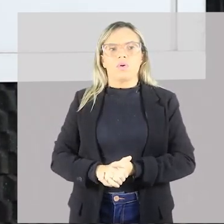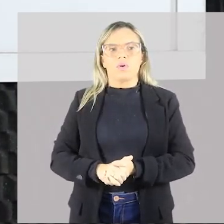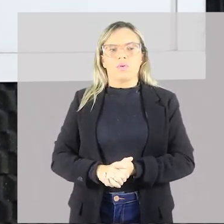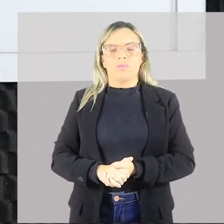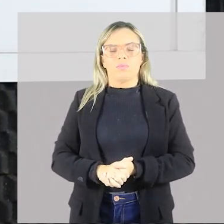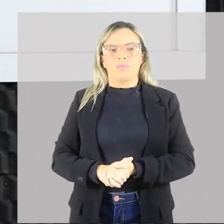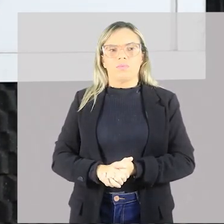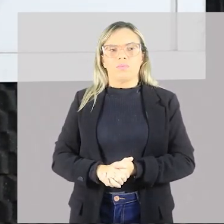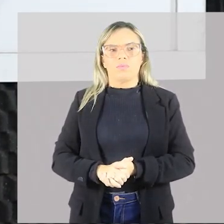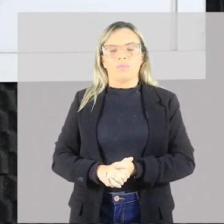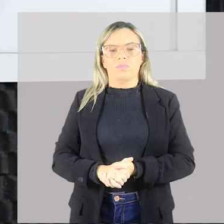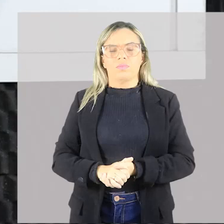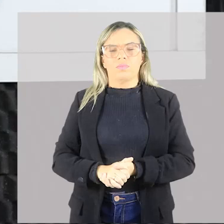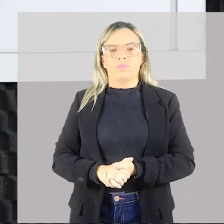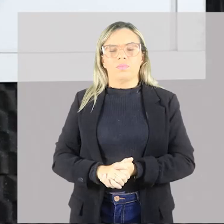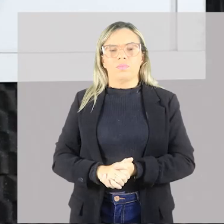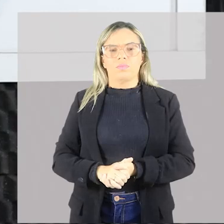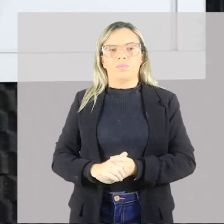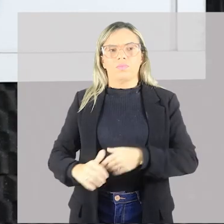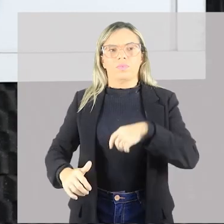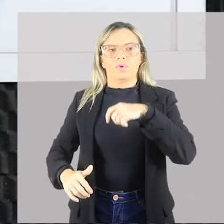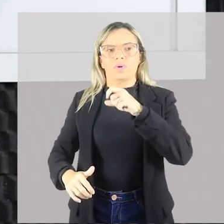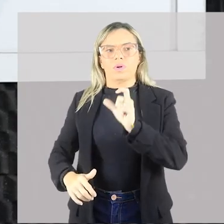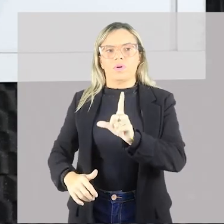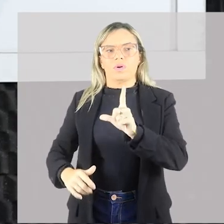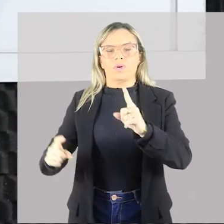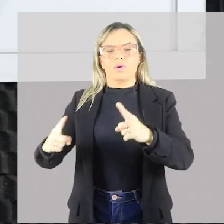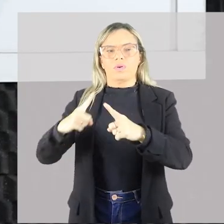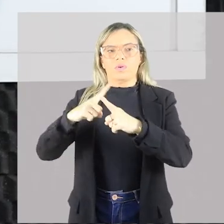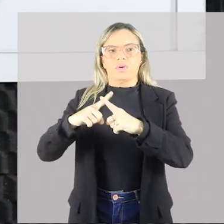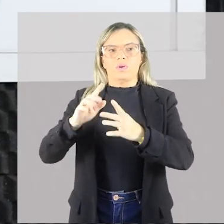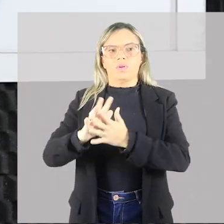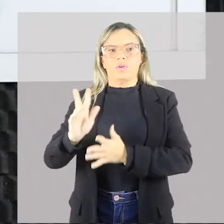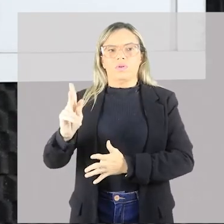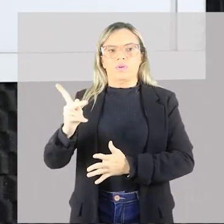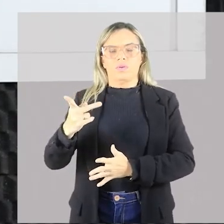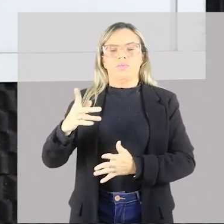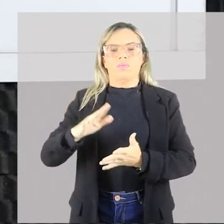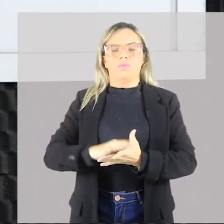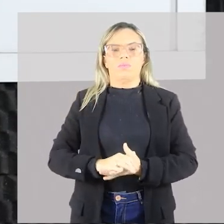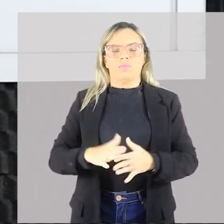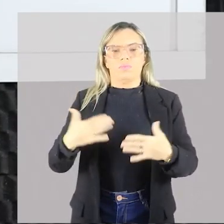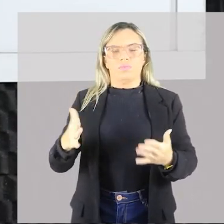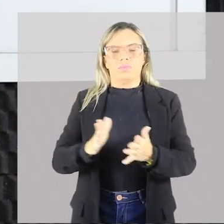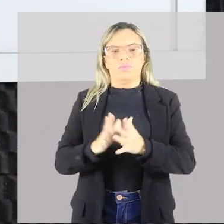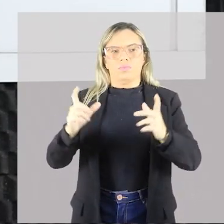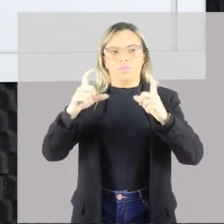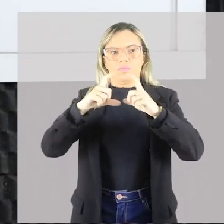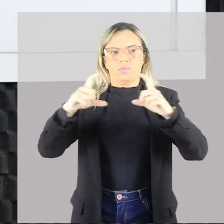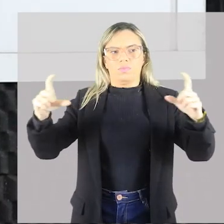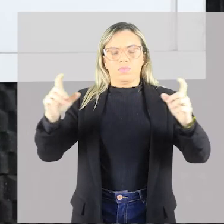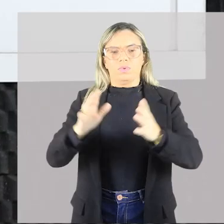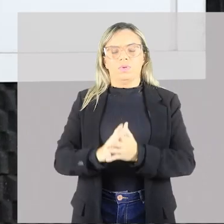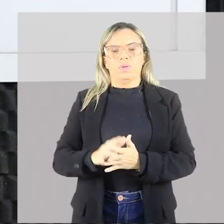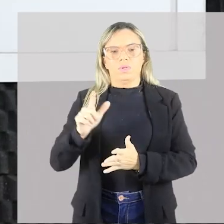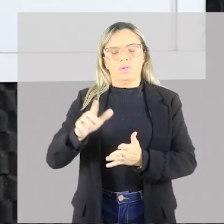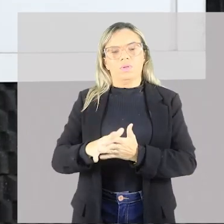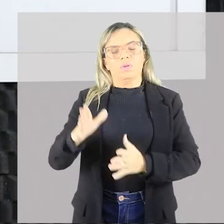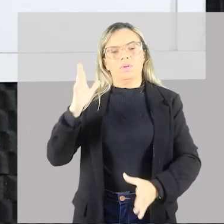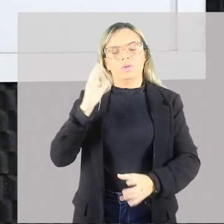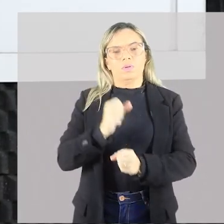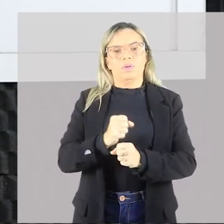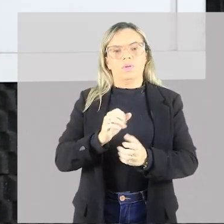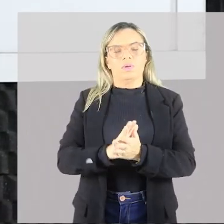altura. Largura vezes altura. Pronto. Com essa fórmula aqui você calcula a